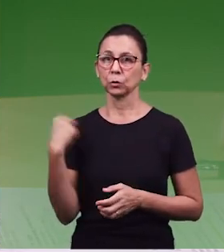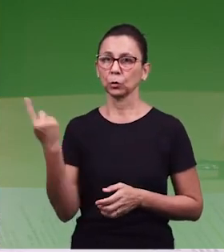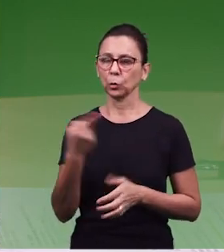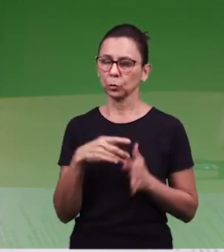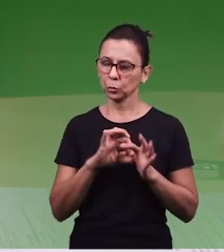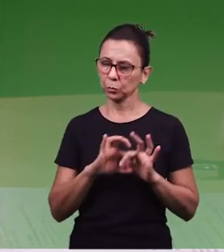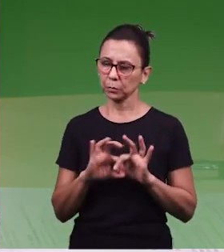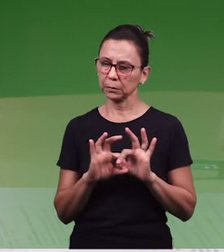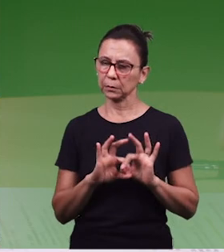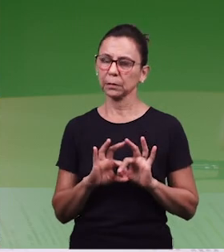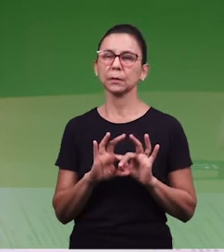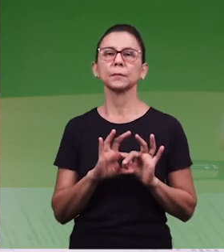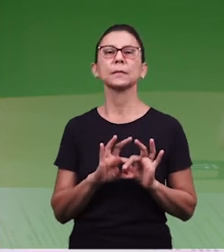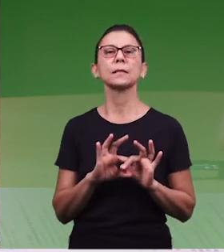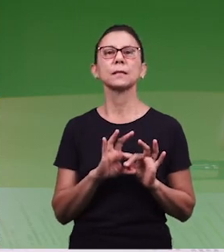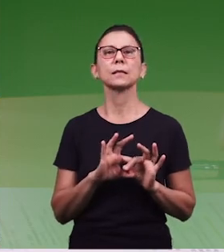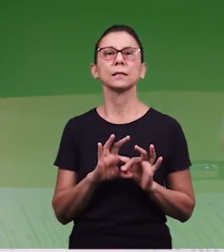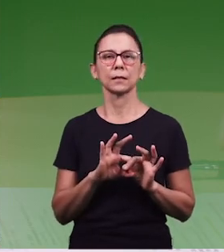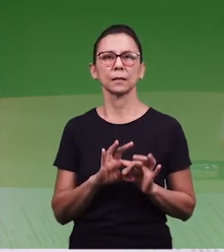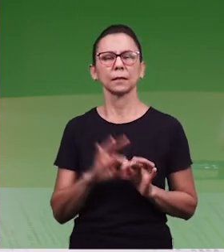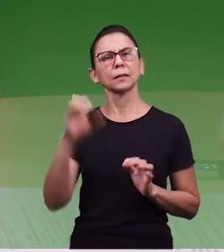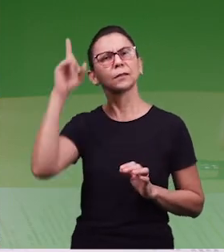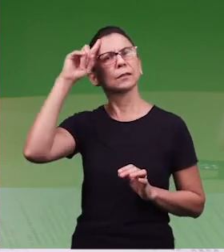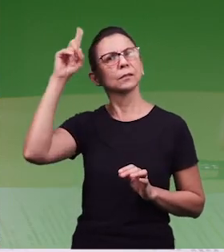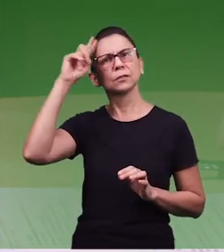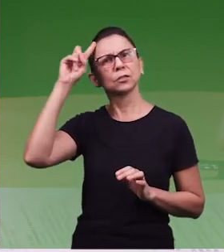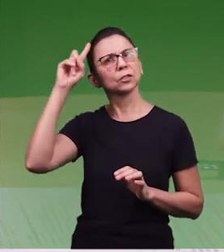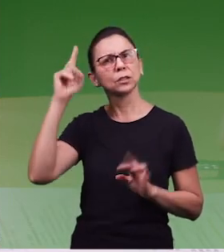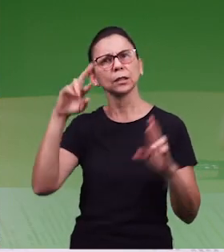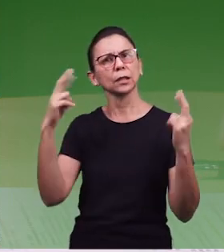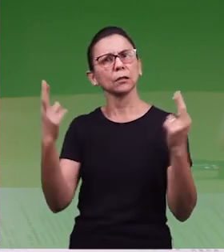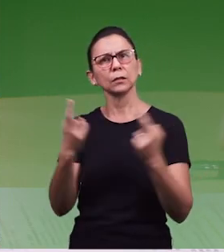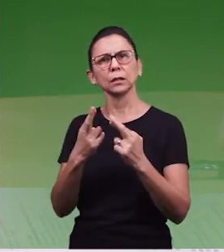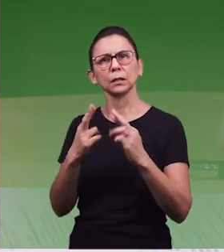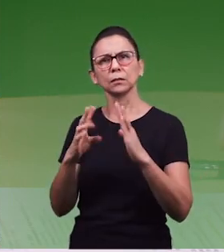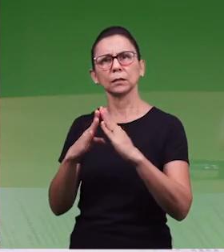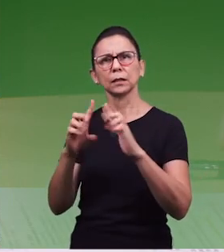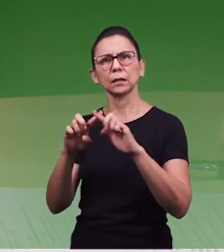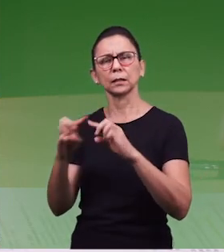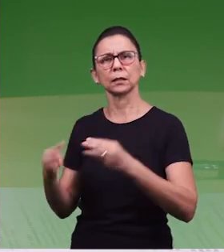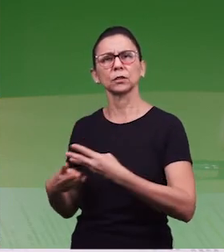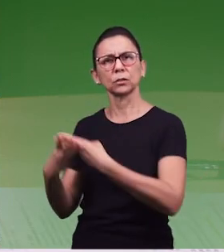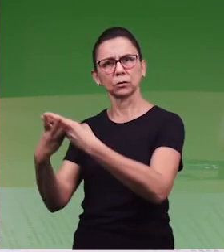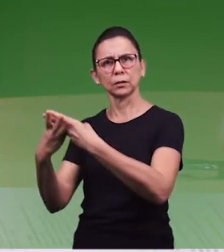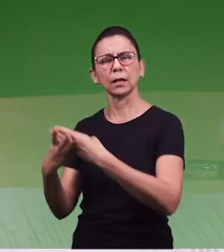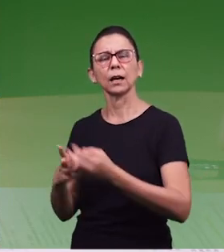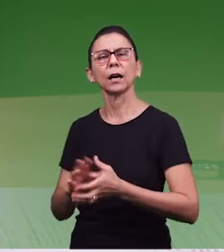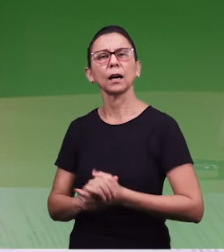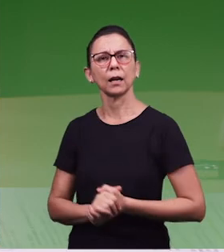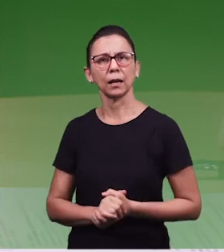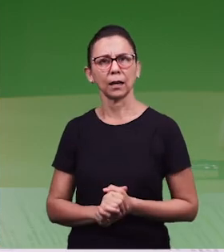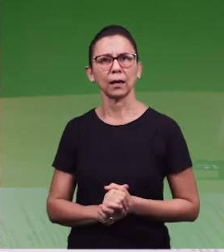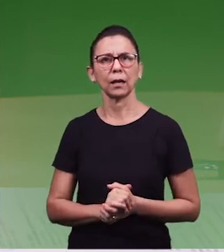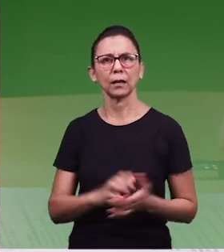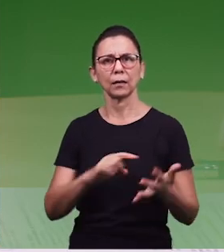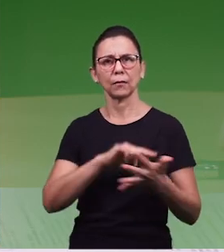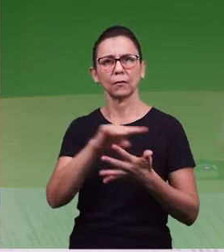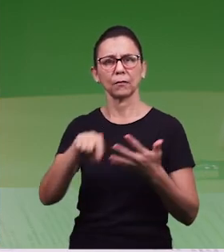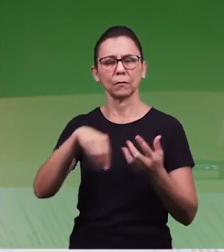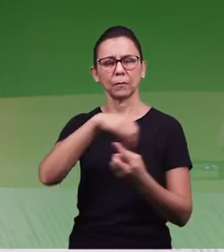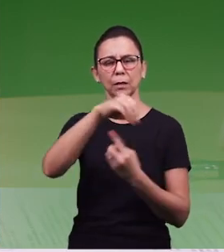unânimes, né? Todos os dias no templo, partindo o pão, comiam juntos com alegria, singeleza de coração, aqui diz Atos 2,46. Isso